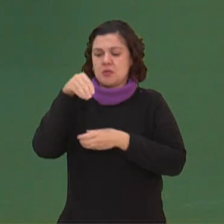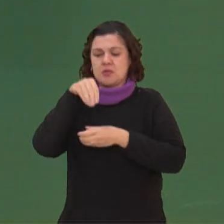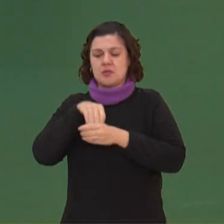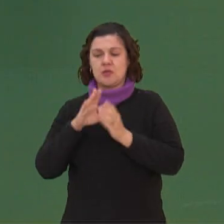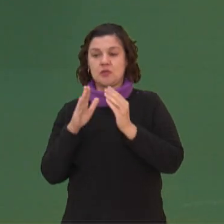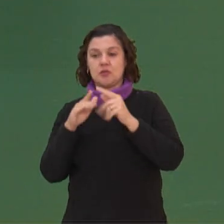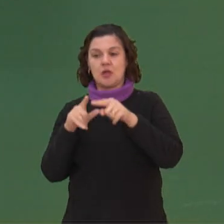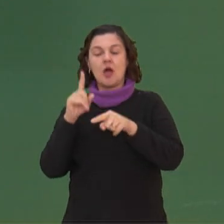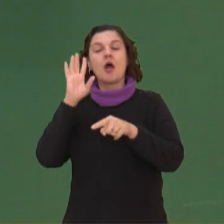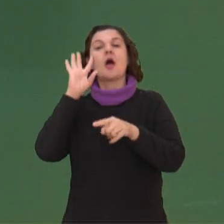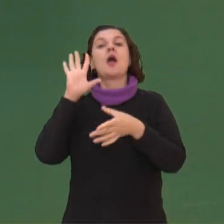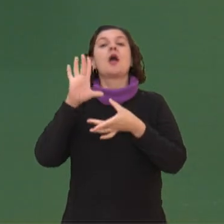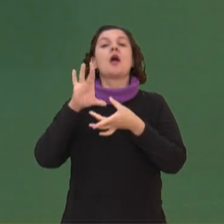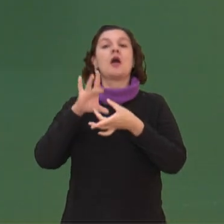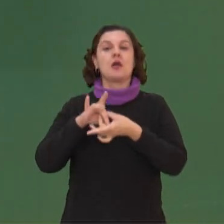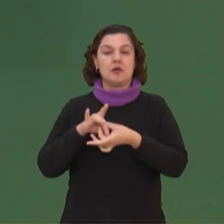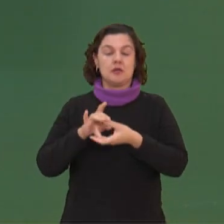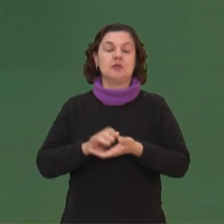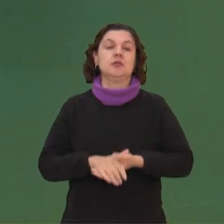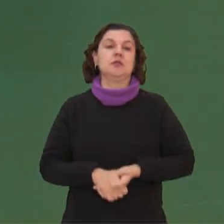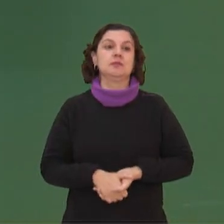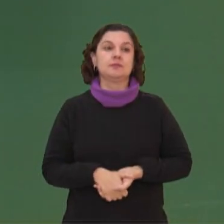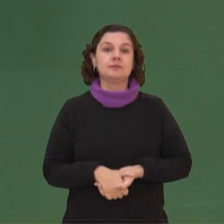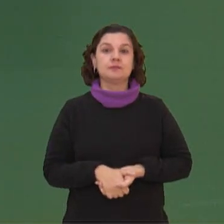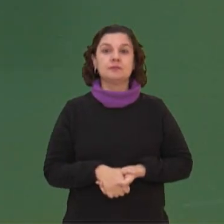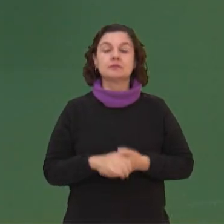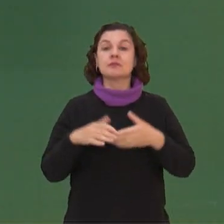fazer sentido.